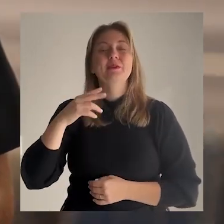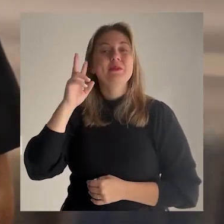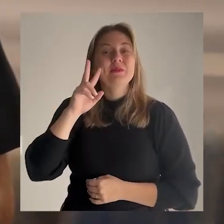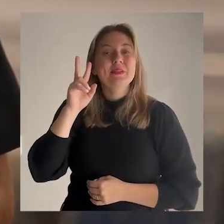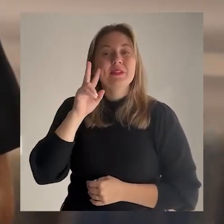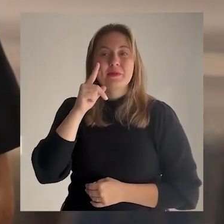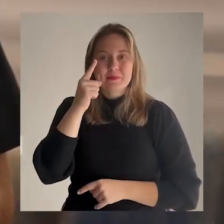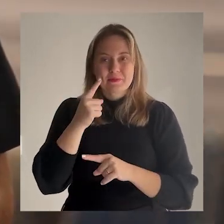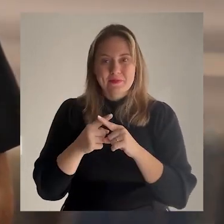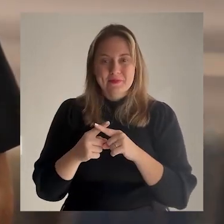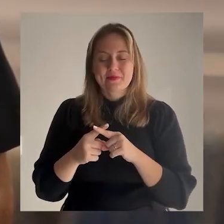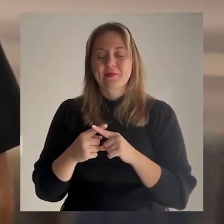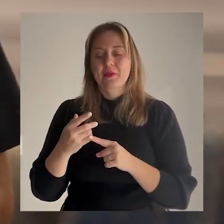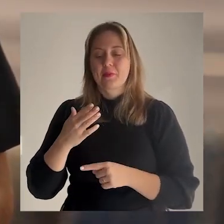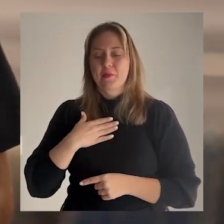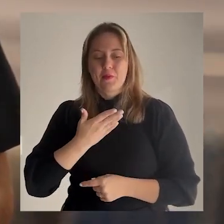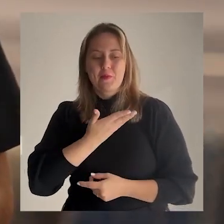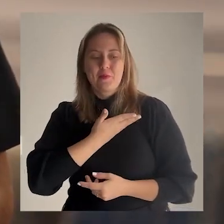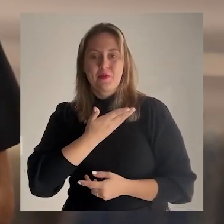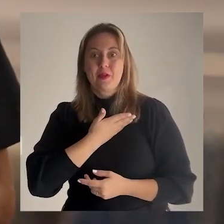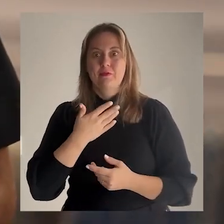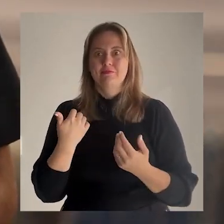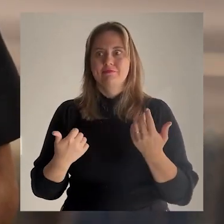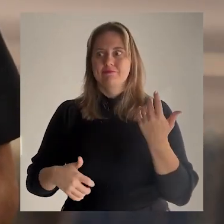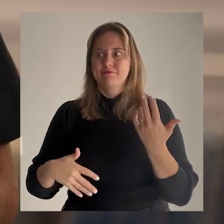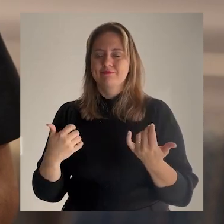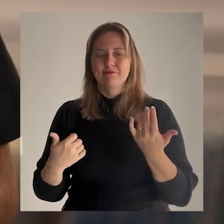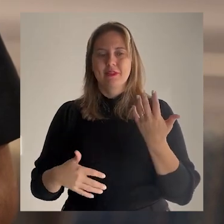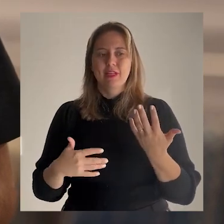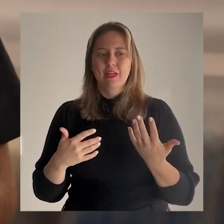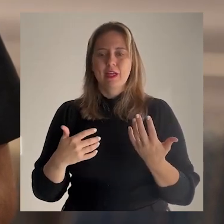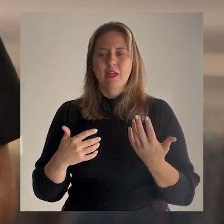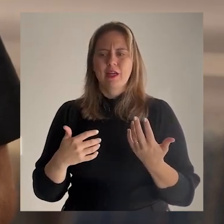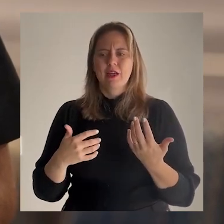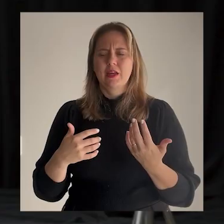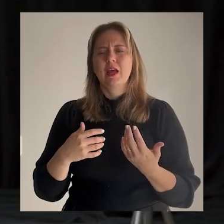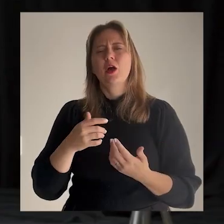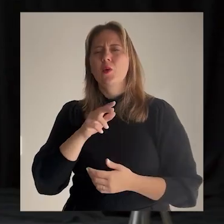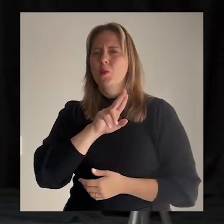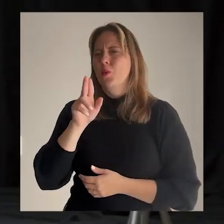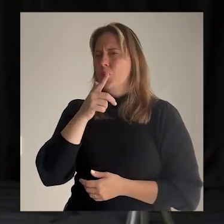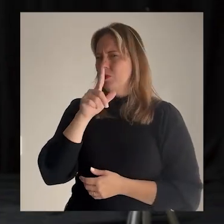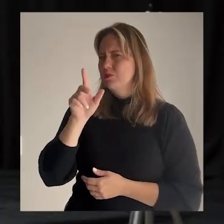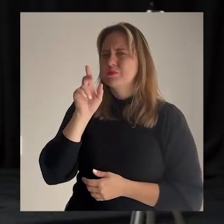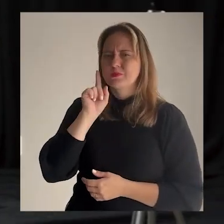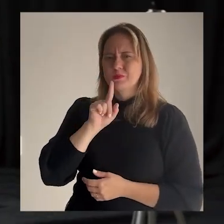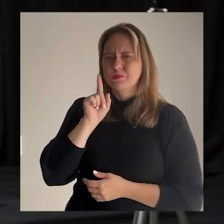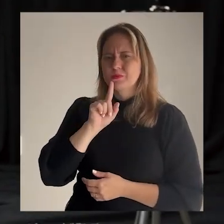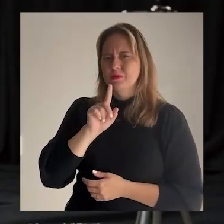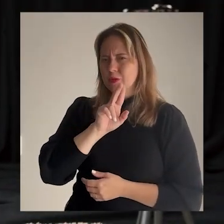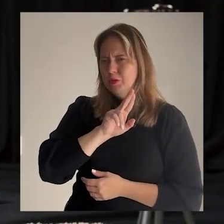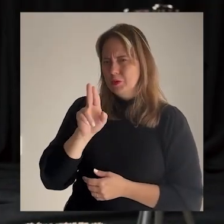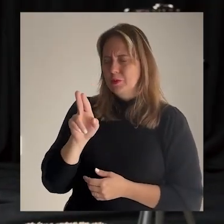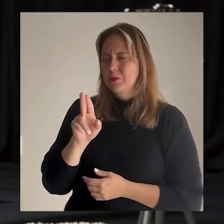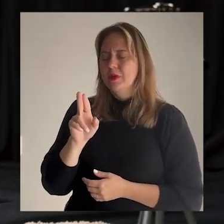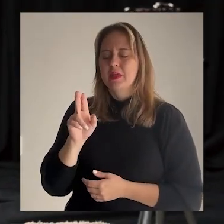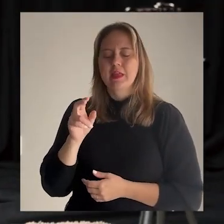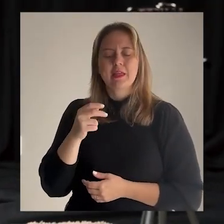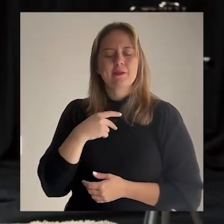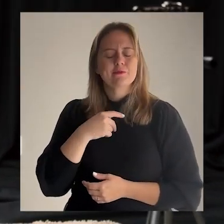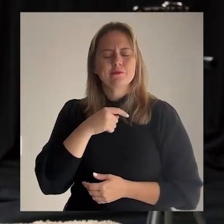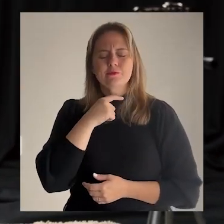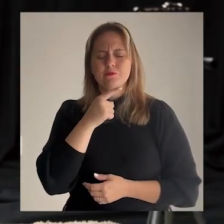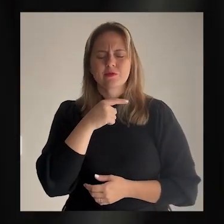vez que um amigo meu que tocava comigo tocou Sweet Iron Mine e eu nunca